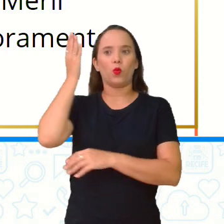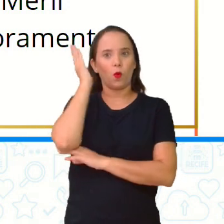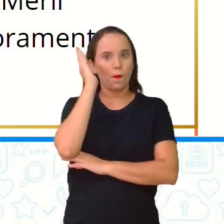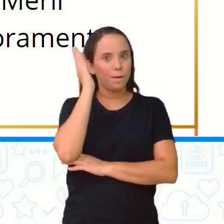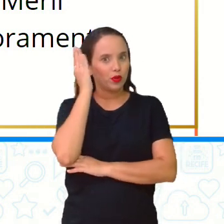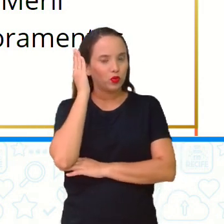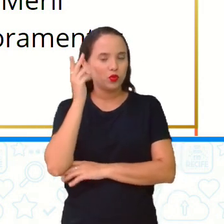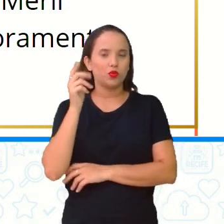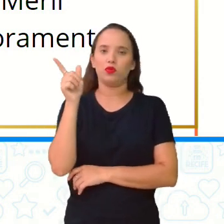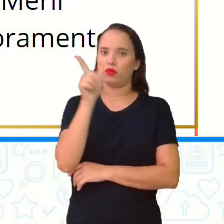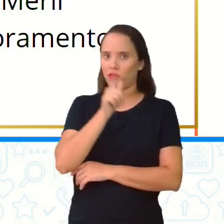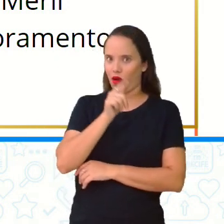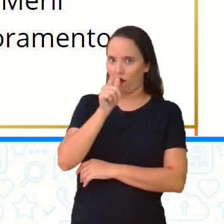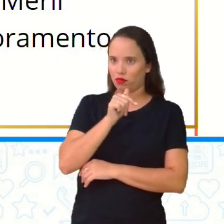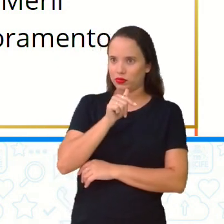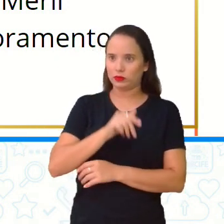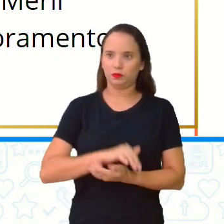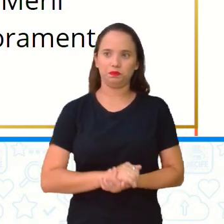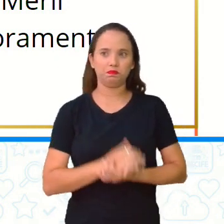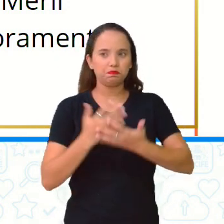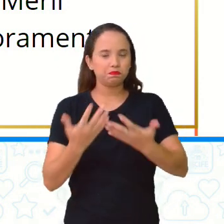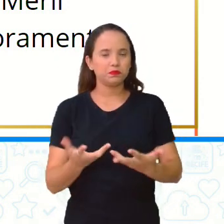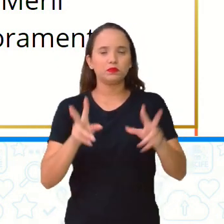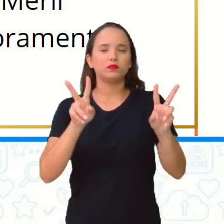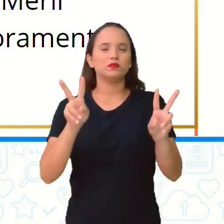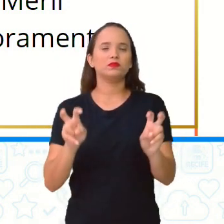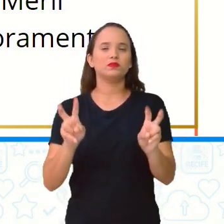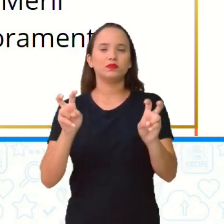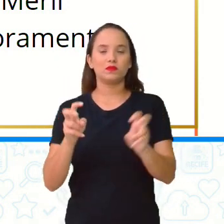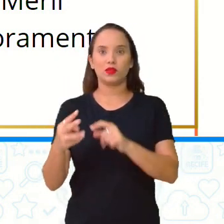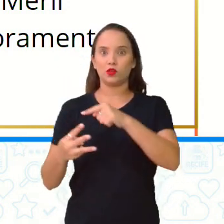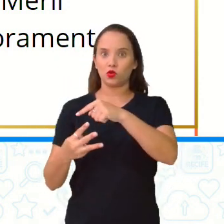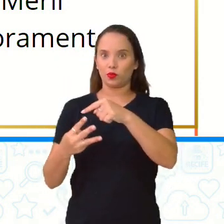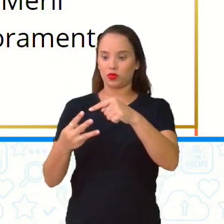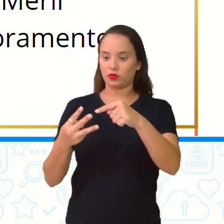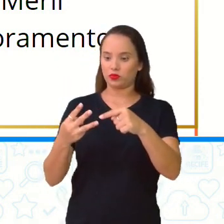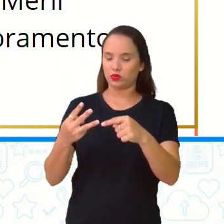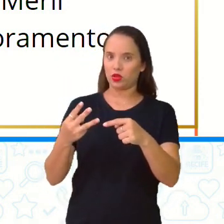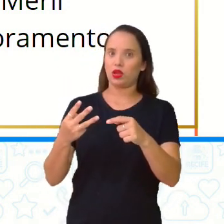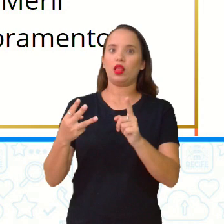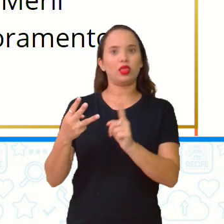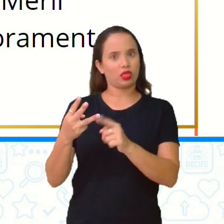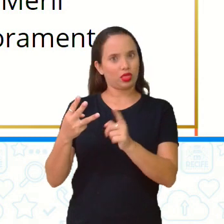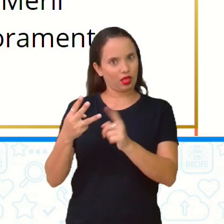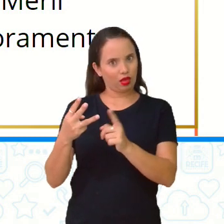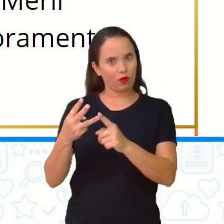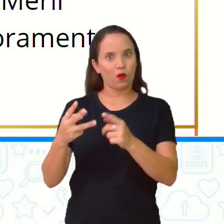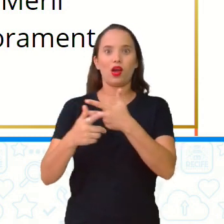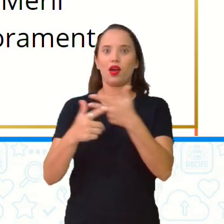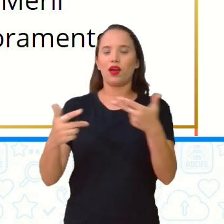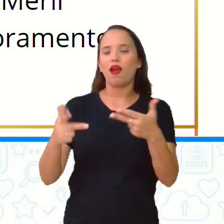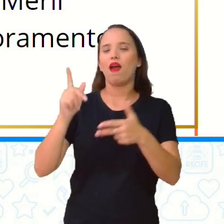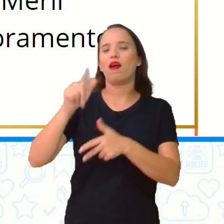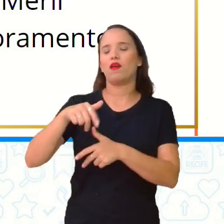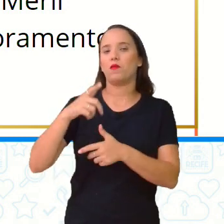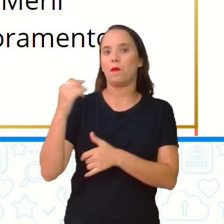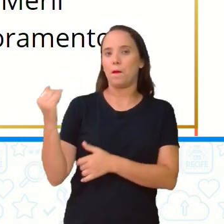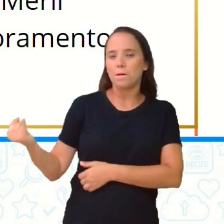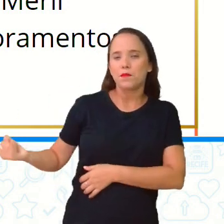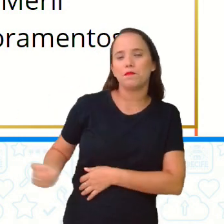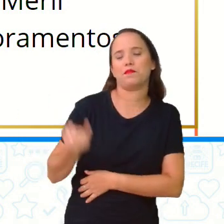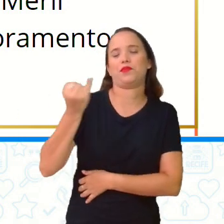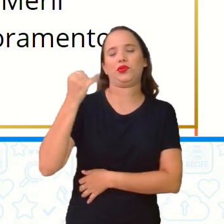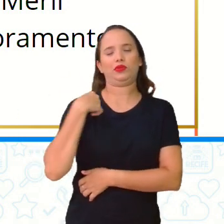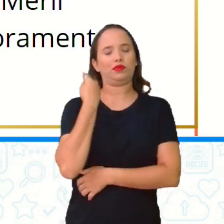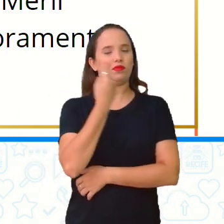a água. Então, a gente vai aí falar sobre um dos bens que é muito precioso para a gente,